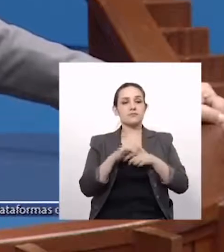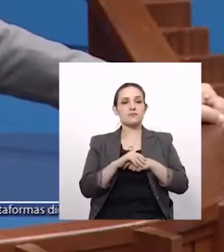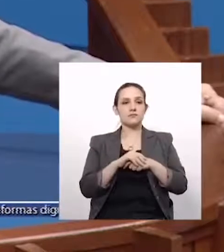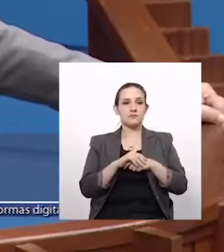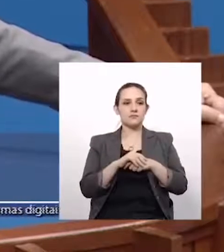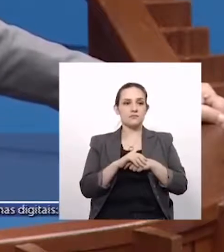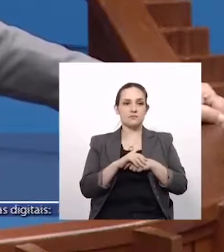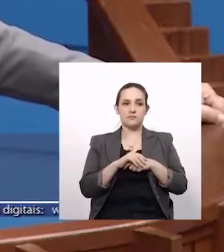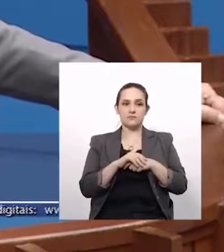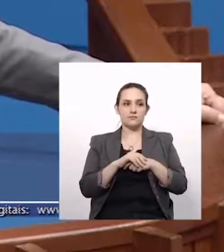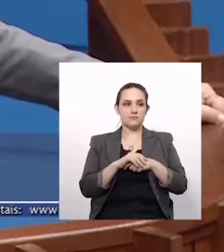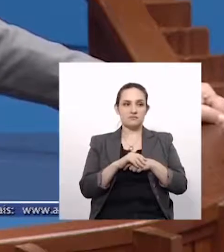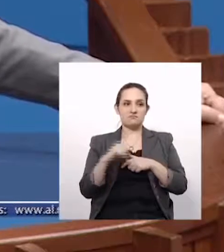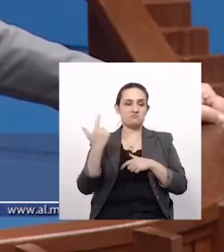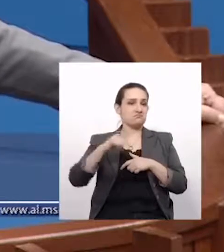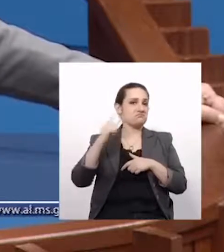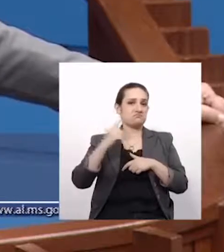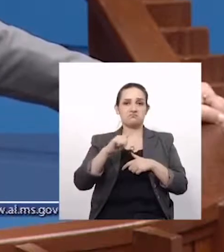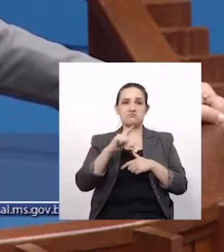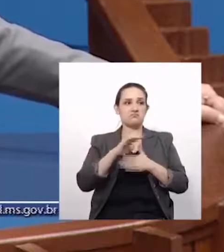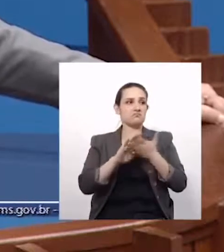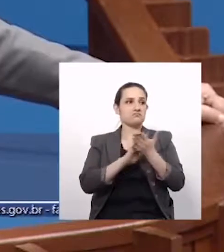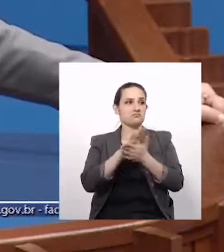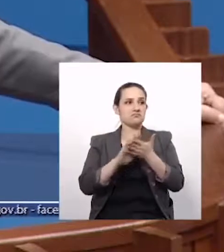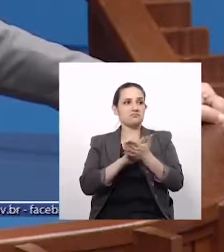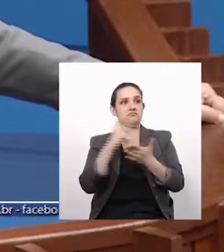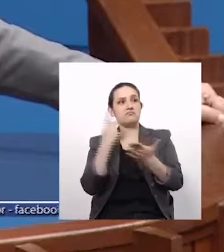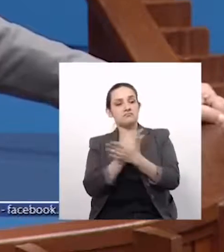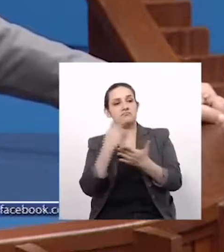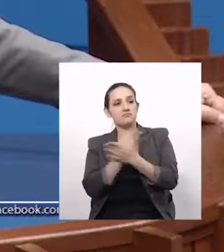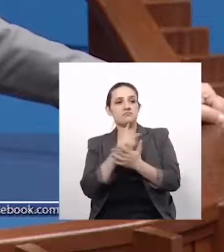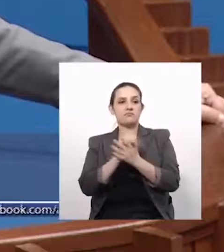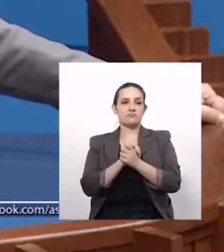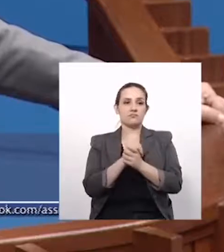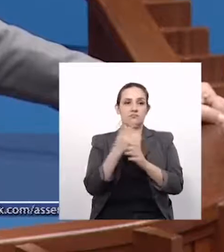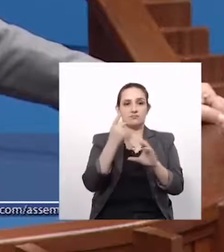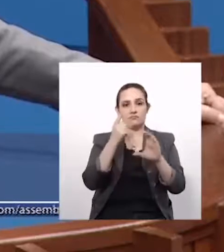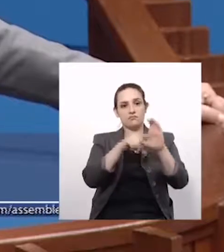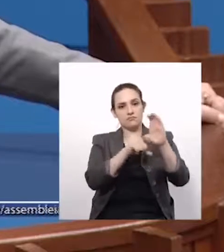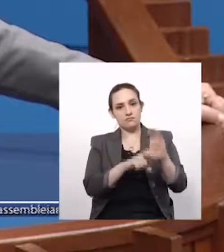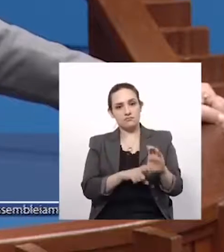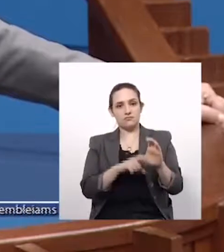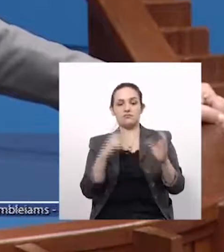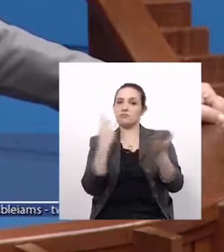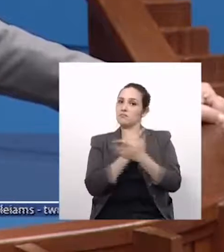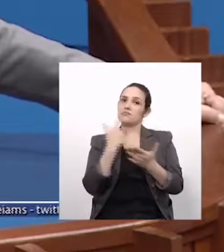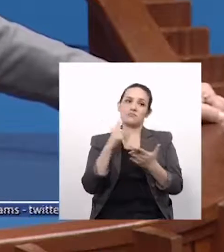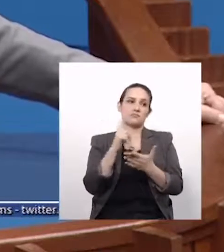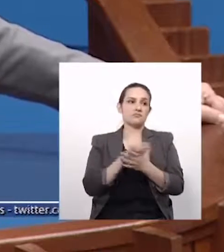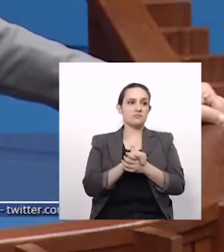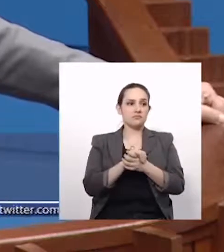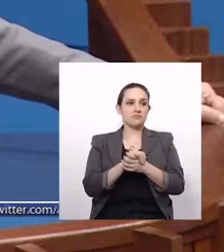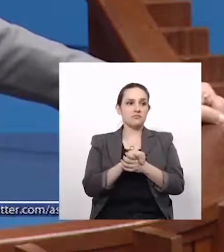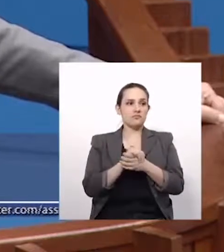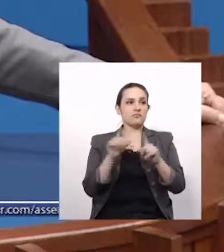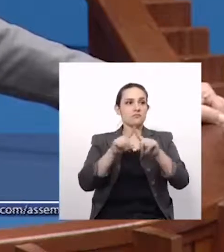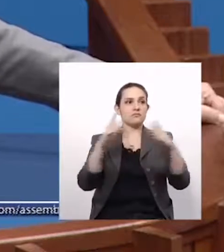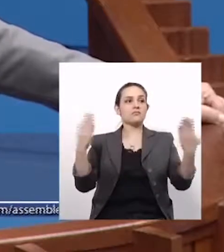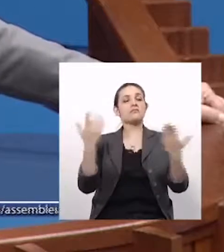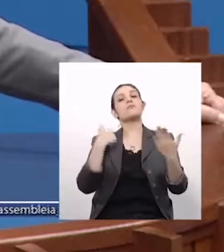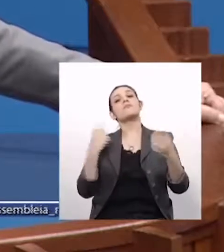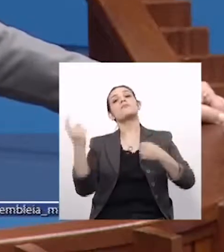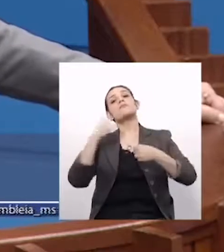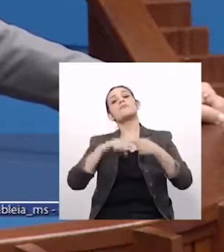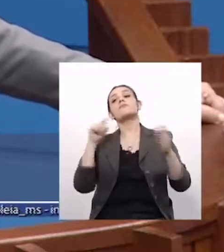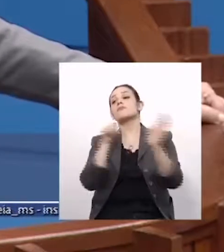letras que não existia irregularidade nas cobranças das contas da Energisa. E aí eu devolvo